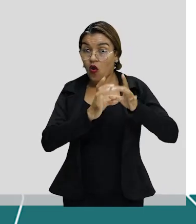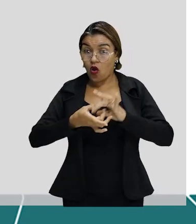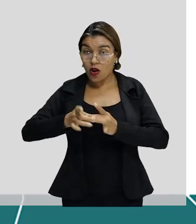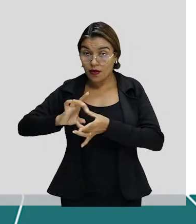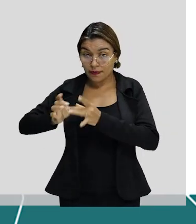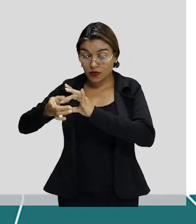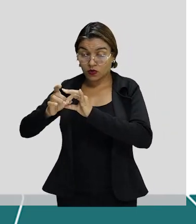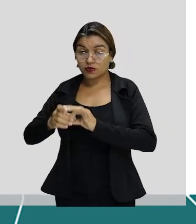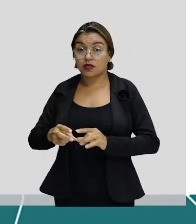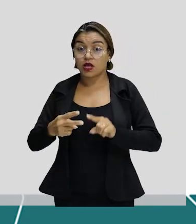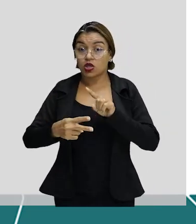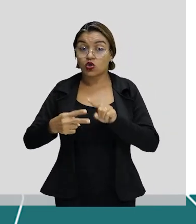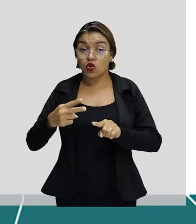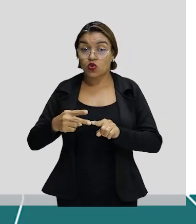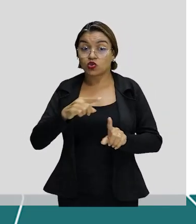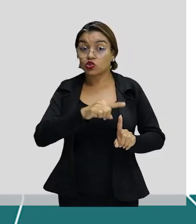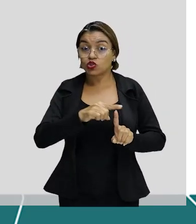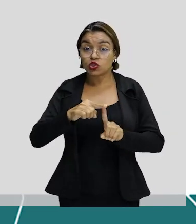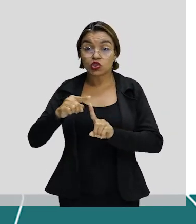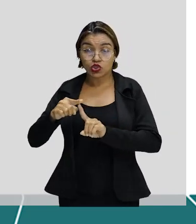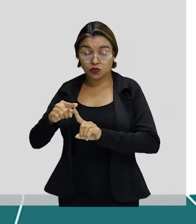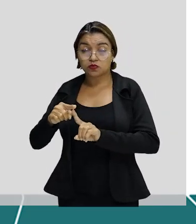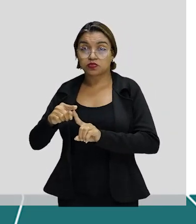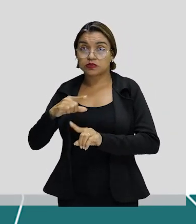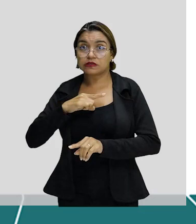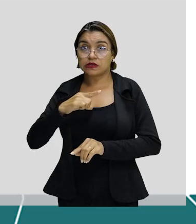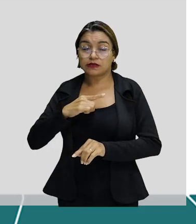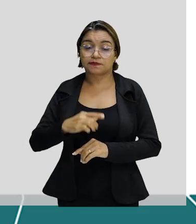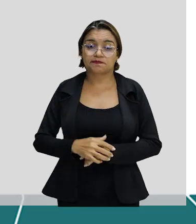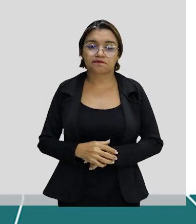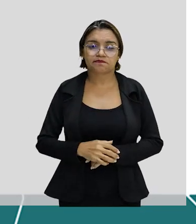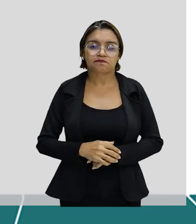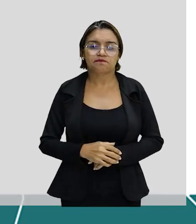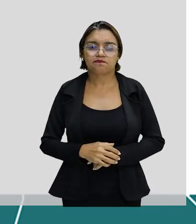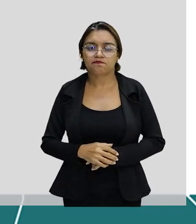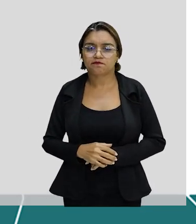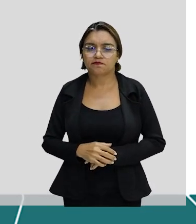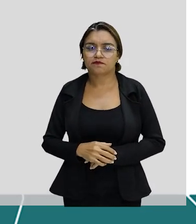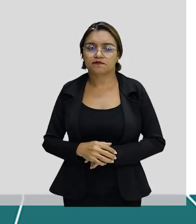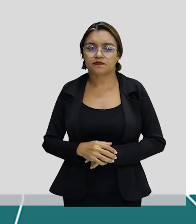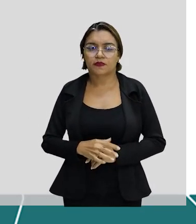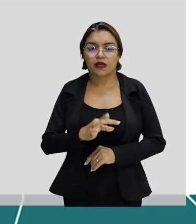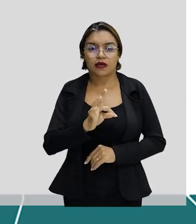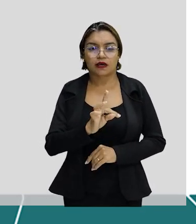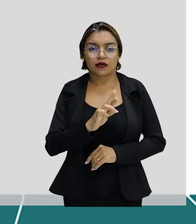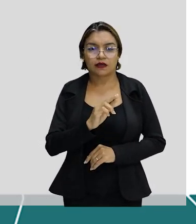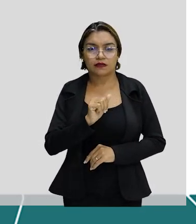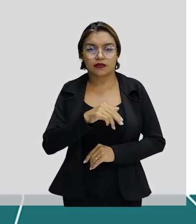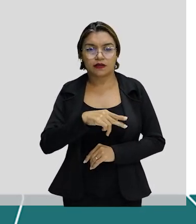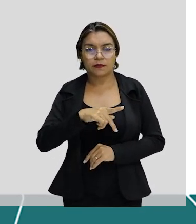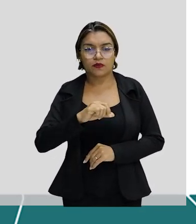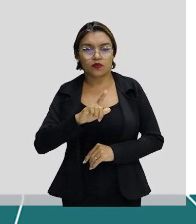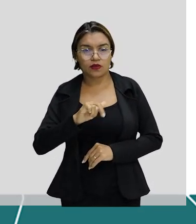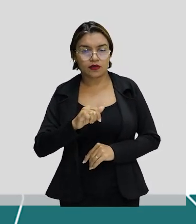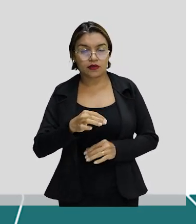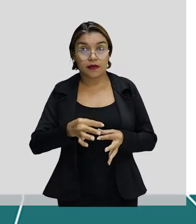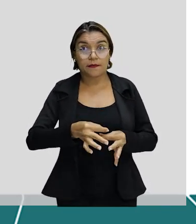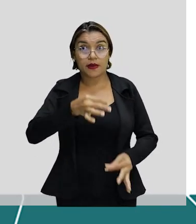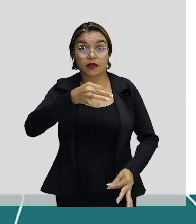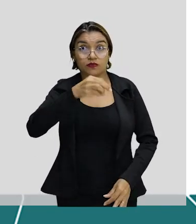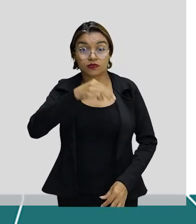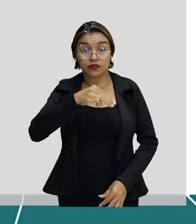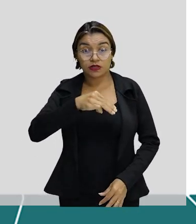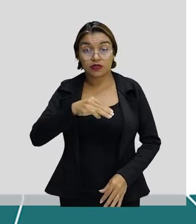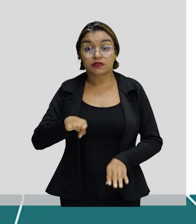disputas dos Jogos Olímpicos nos saldos ornamentais que é o trampolim de 3 m e